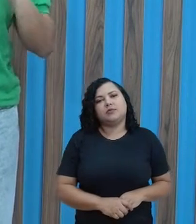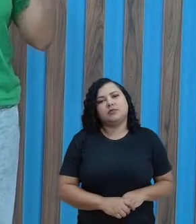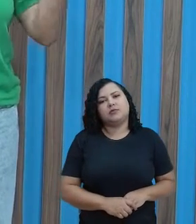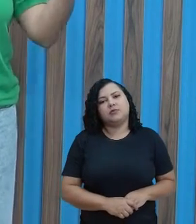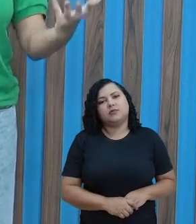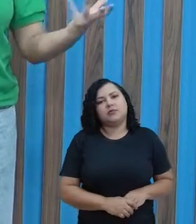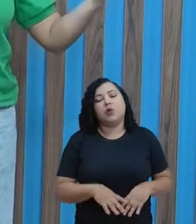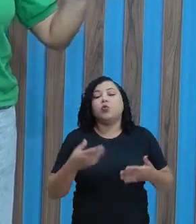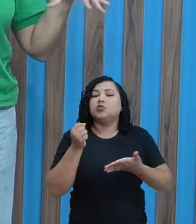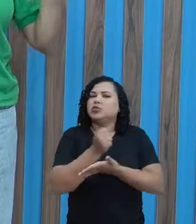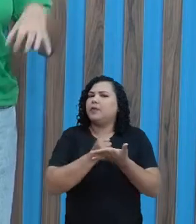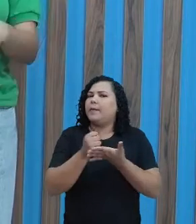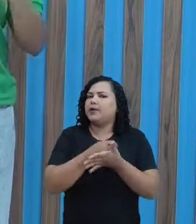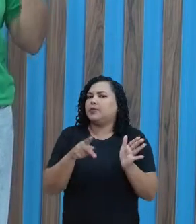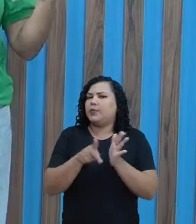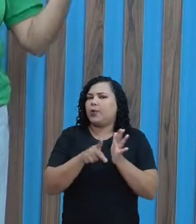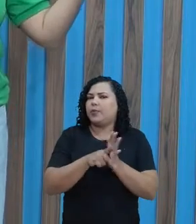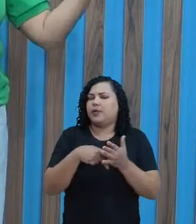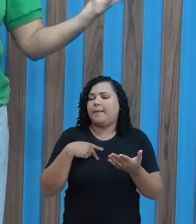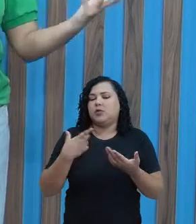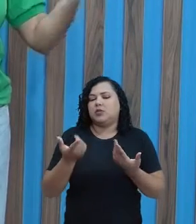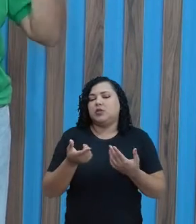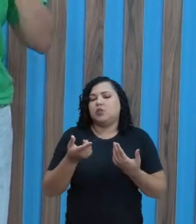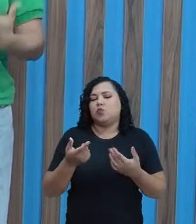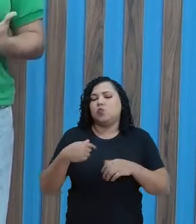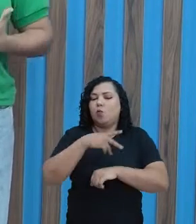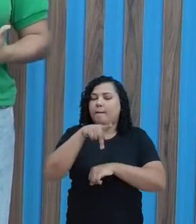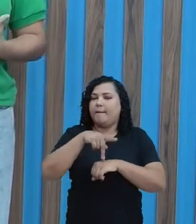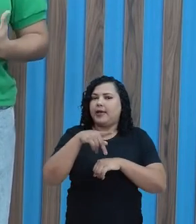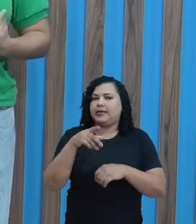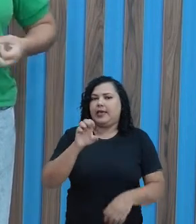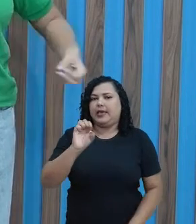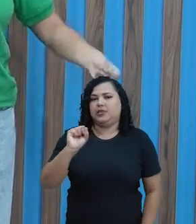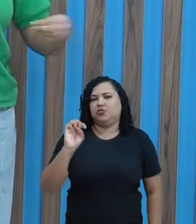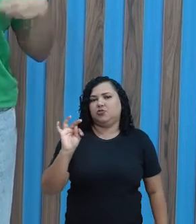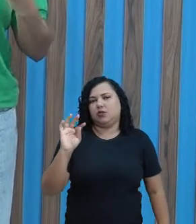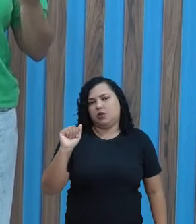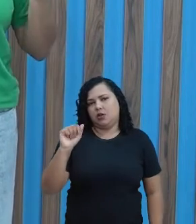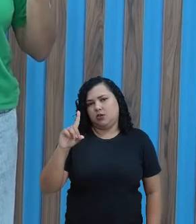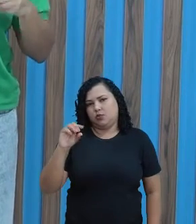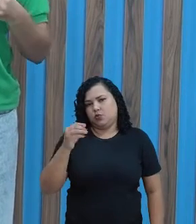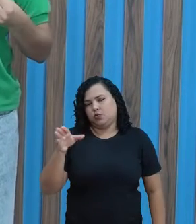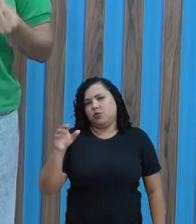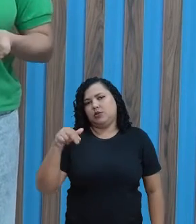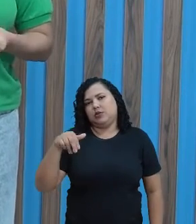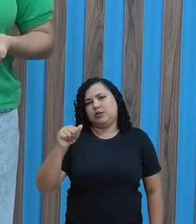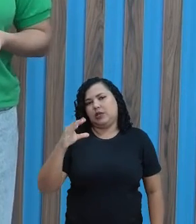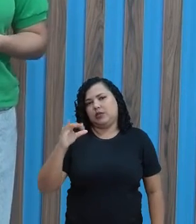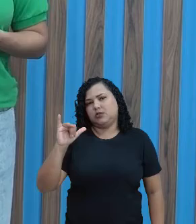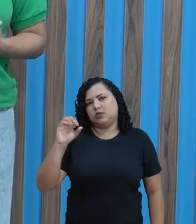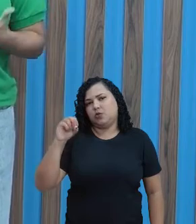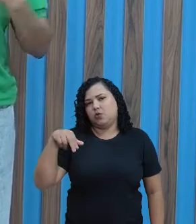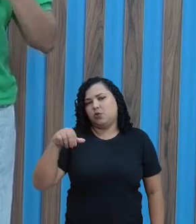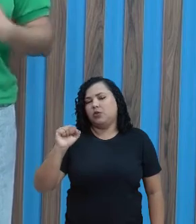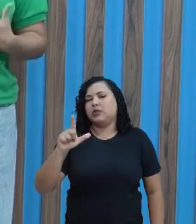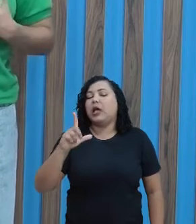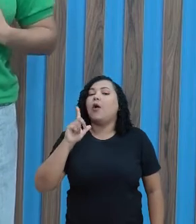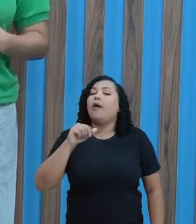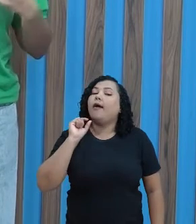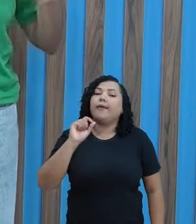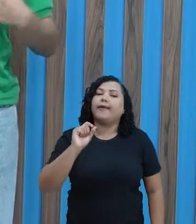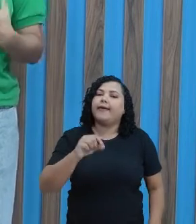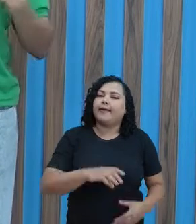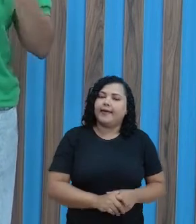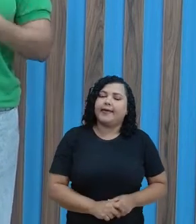um dos fundamentos de você ser um Estado nacional é justamente um dos critérios, né, melhor falando, é